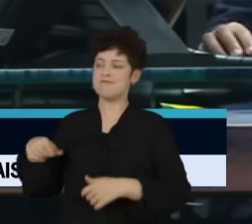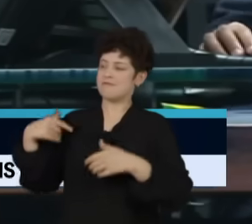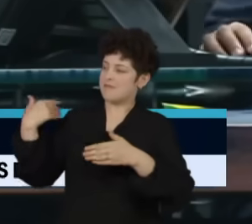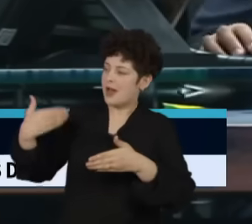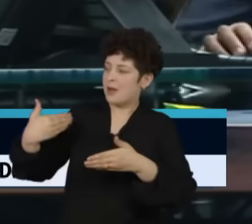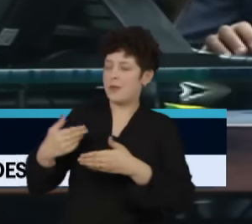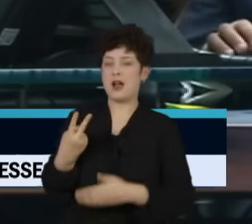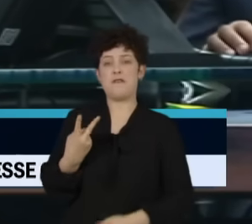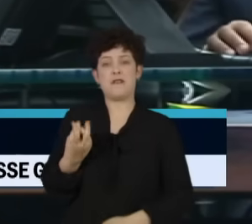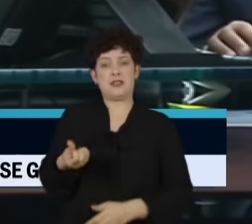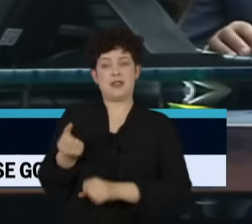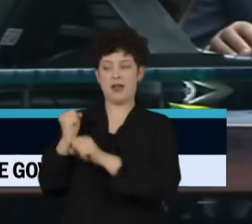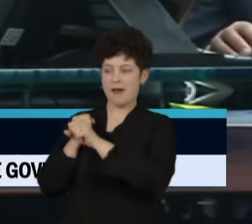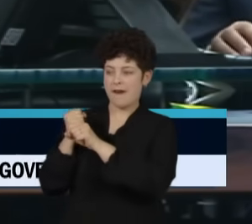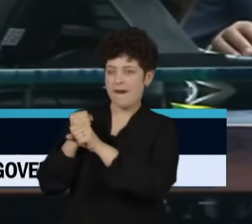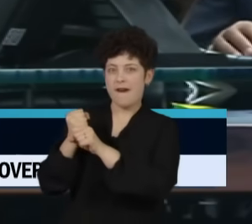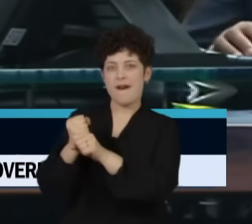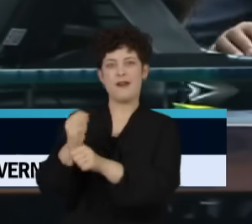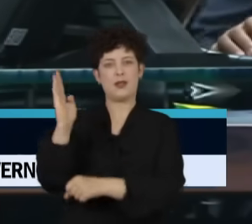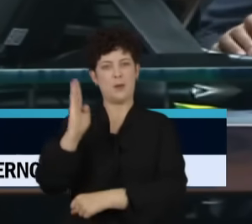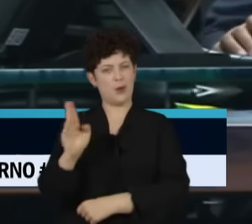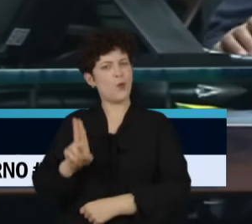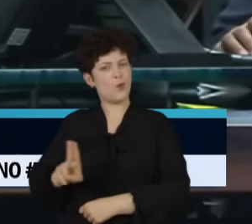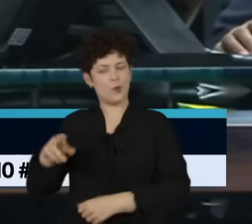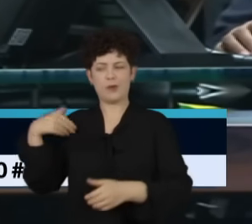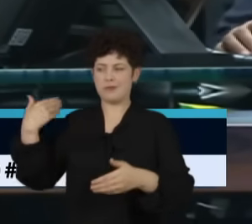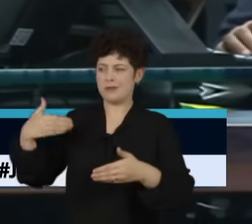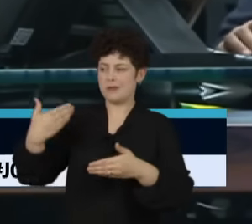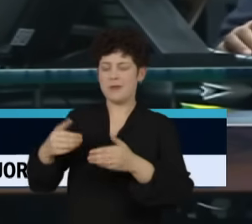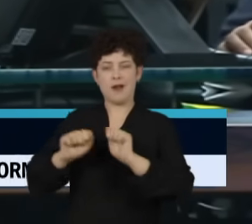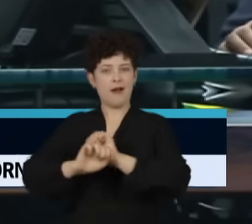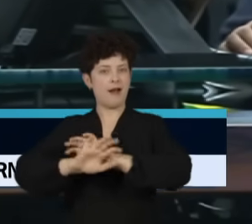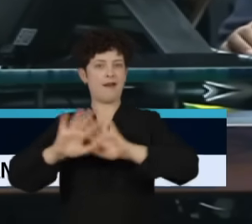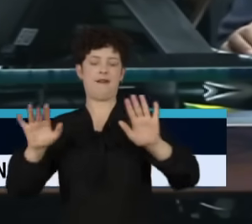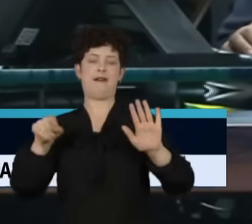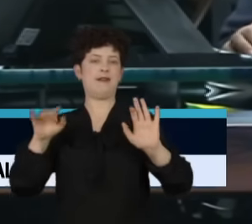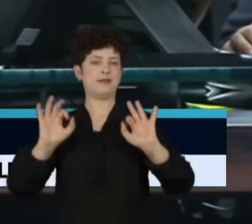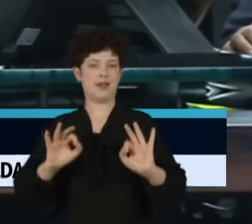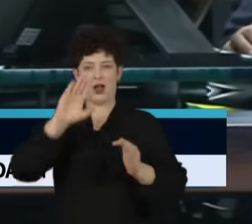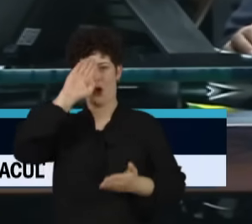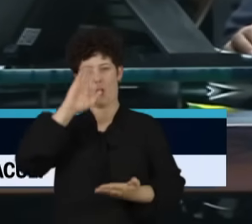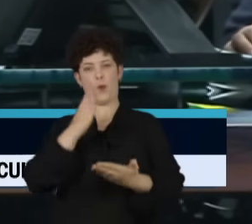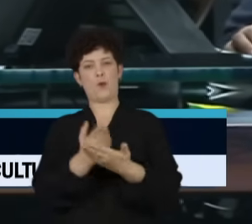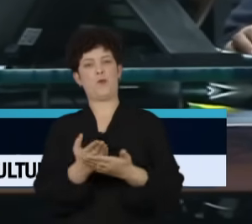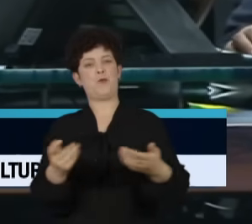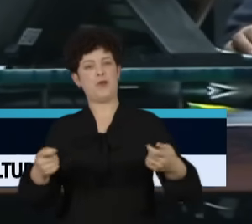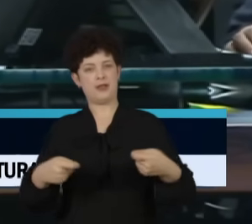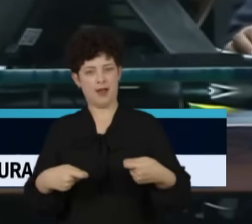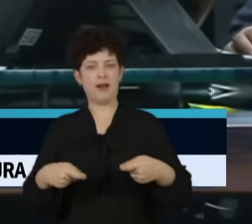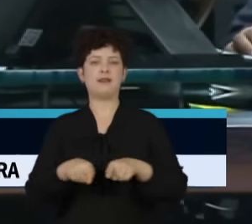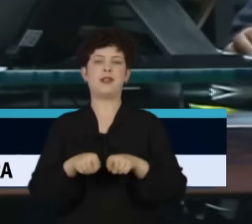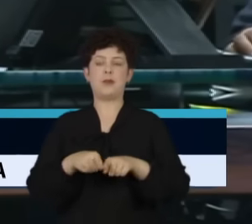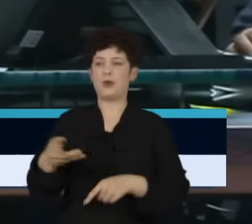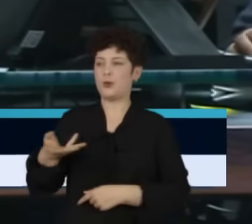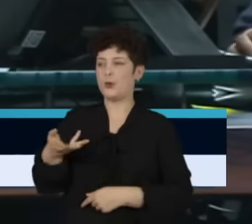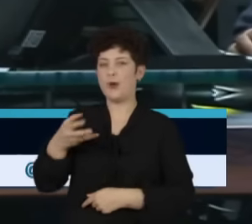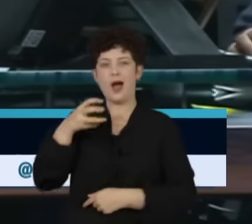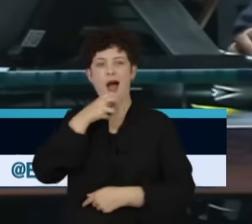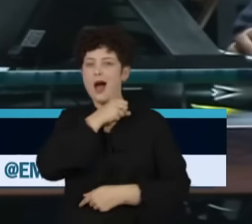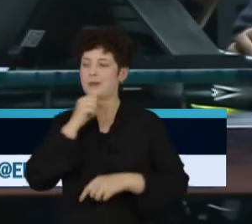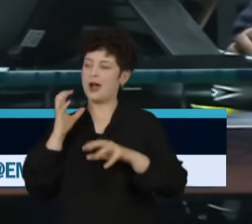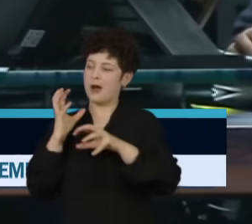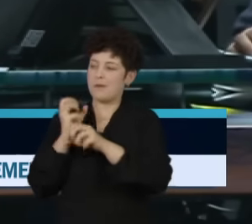nestes 26 anos de uso no Brasil transparência, confiabilidade e velocidade